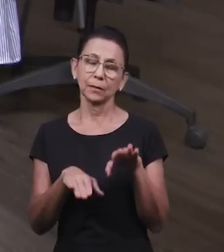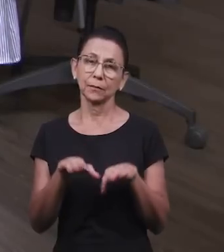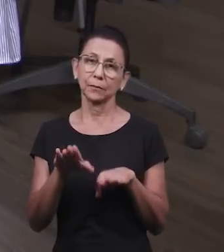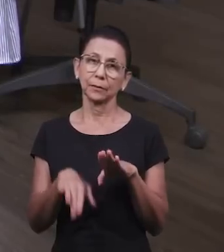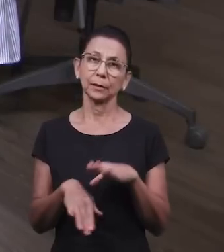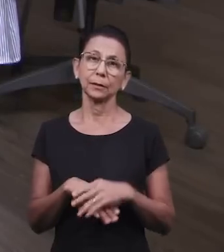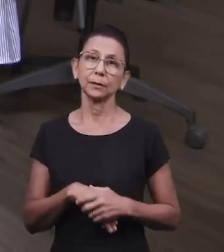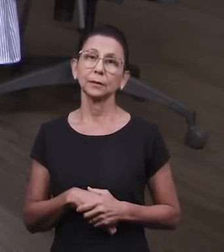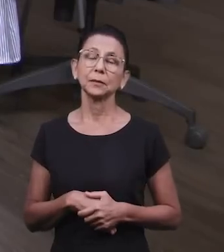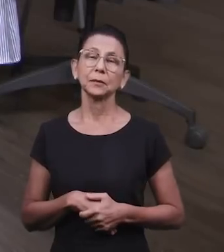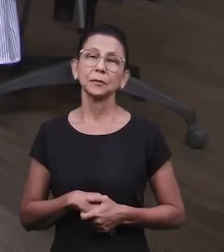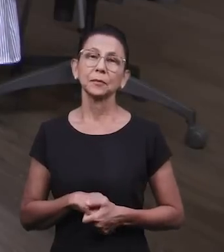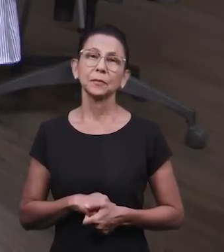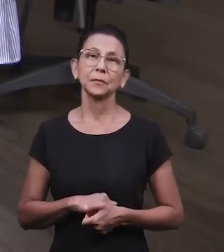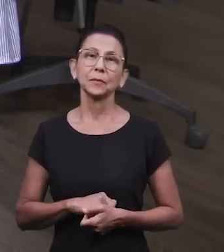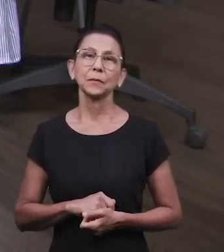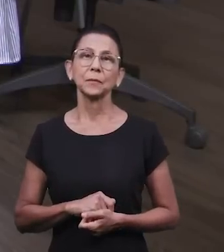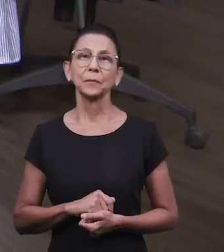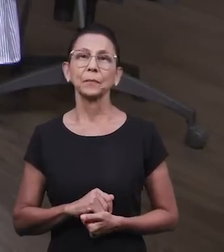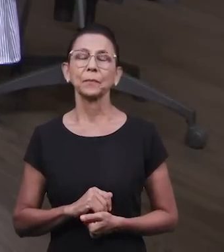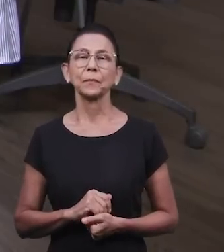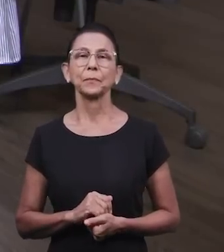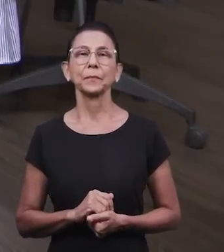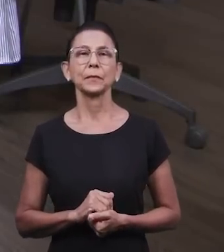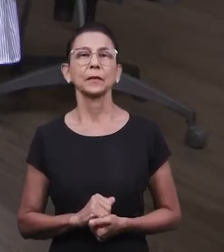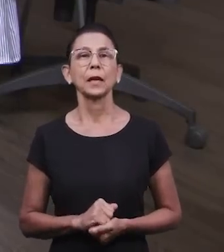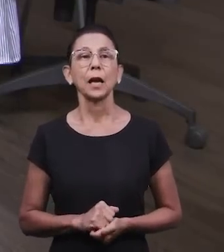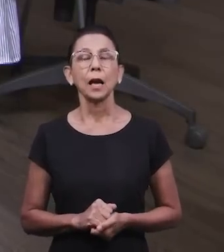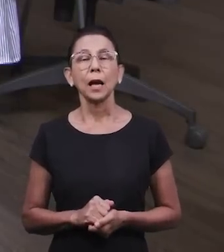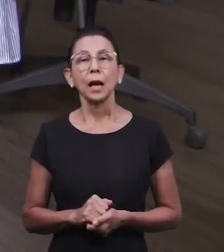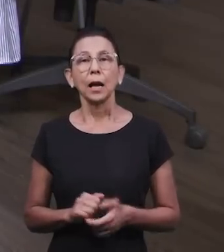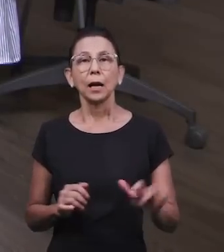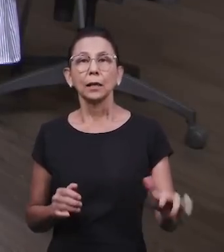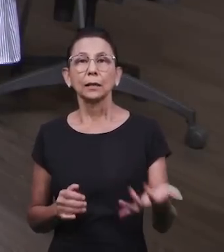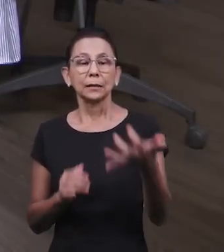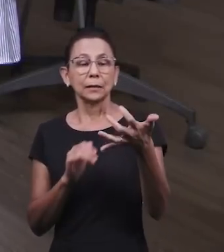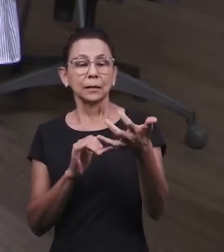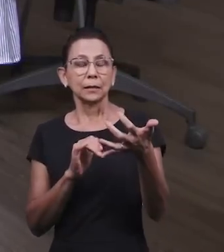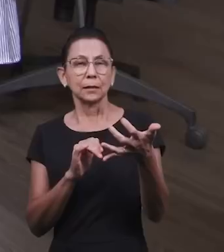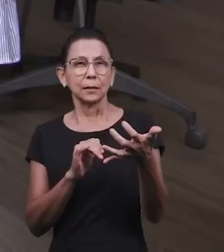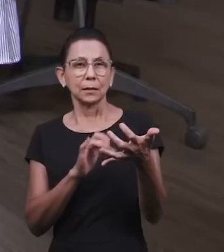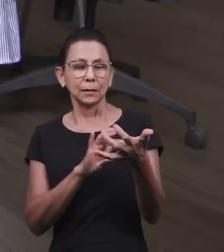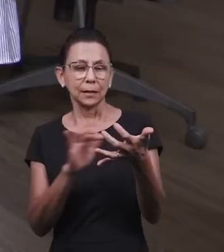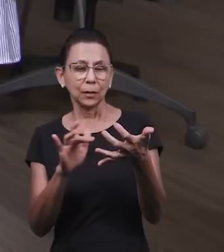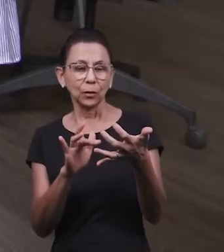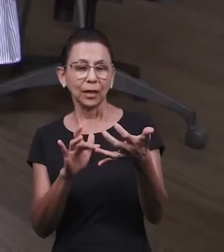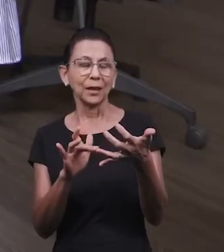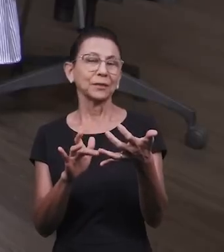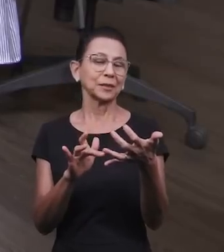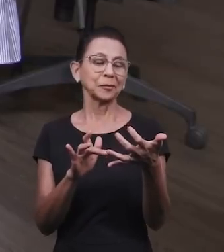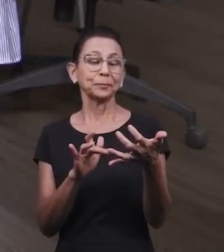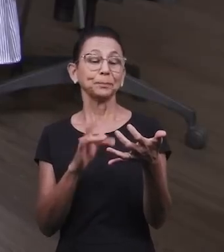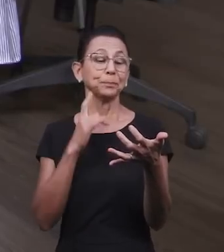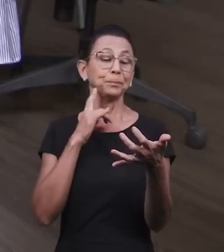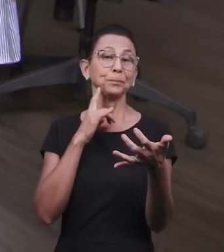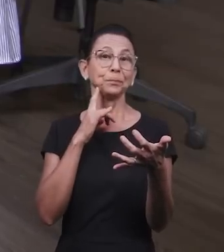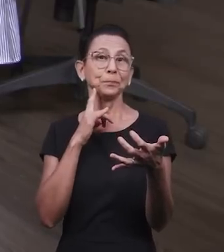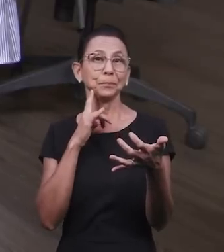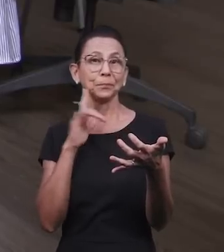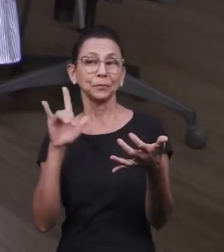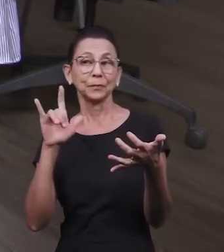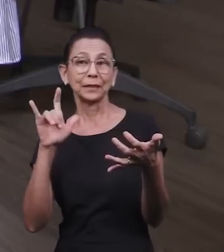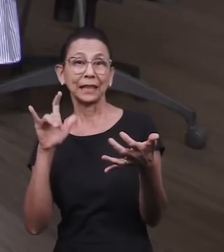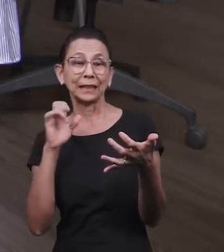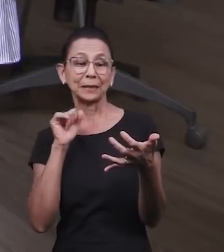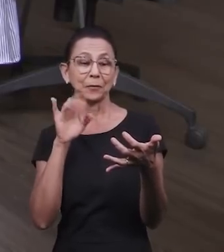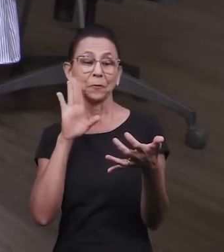primeira coisa que você faz quando acorda é pegar o celular e entrar numa rede social. E não vem falar que só quer ver hora não, porque eu sei que o pessoal fica ali, se deixar, fica